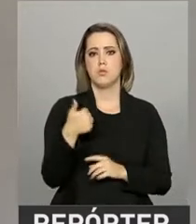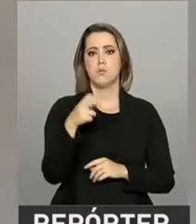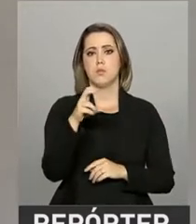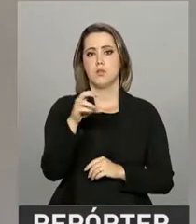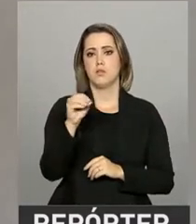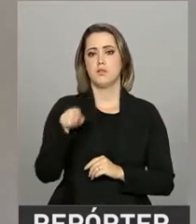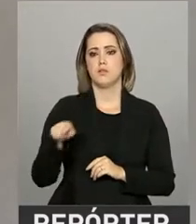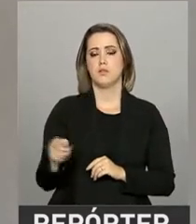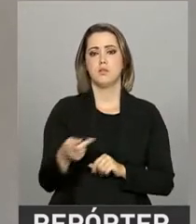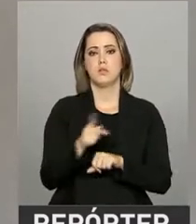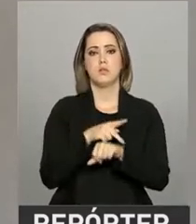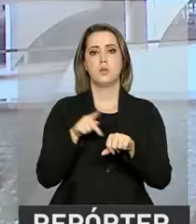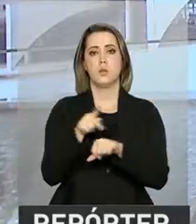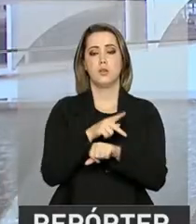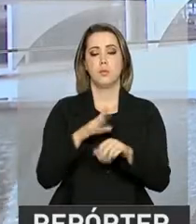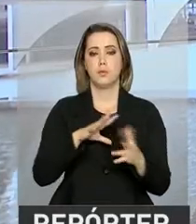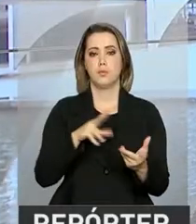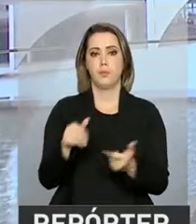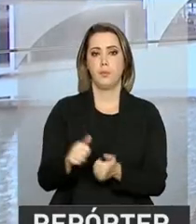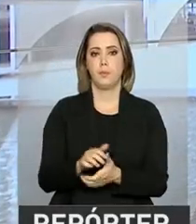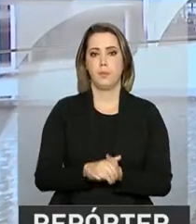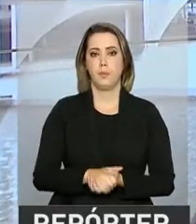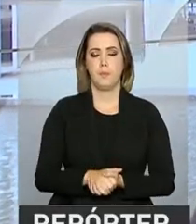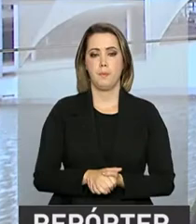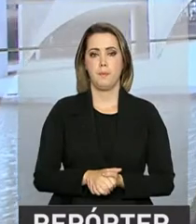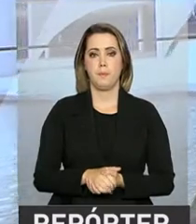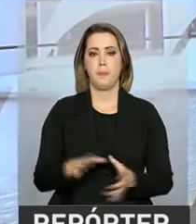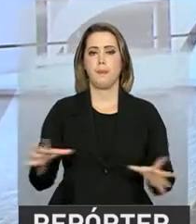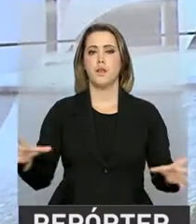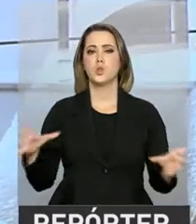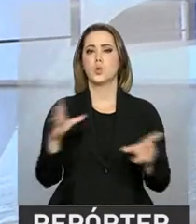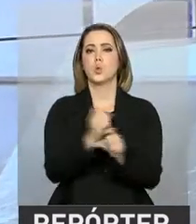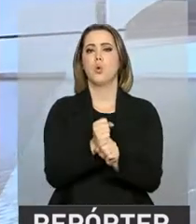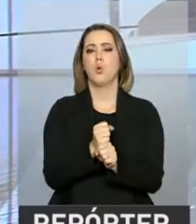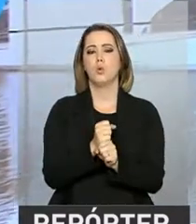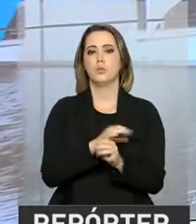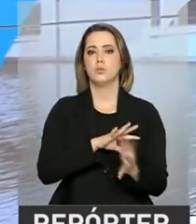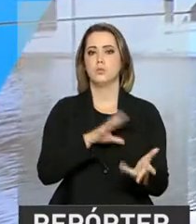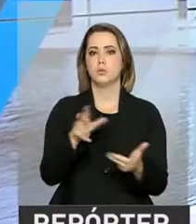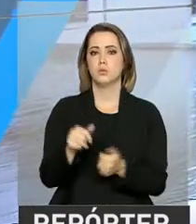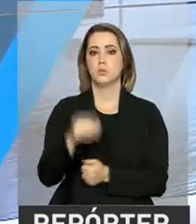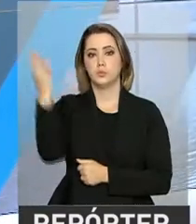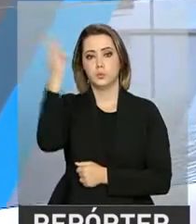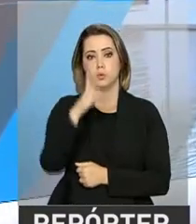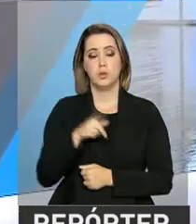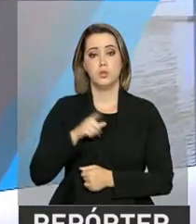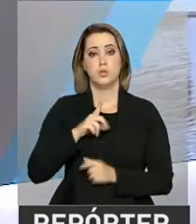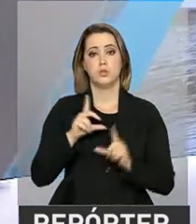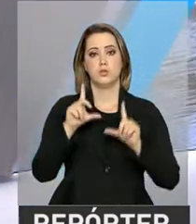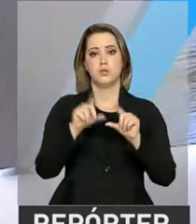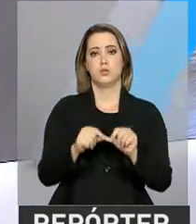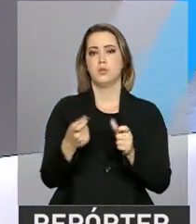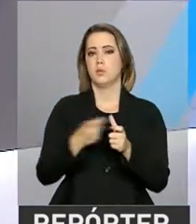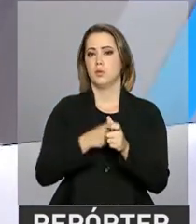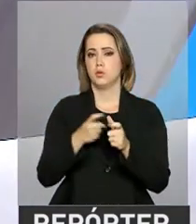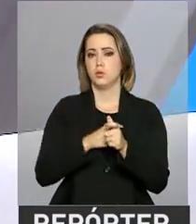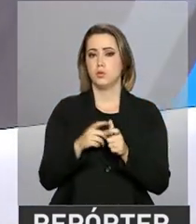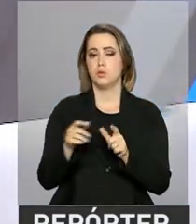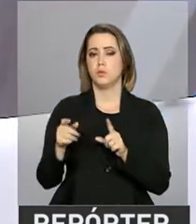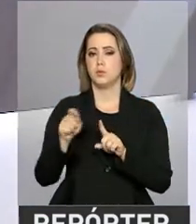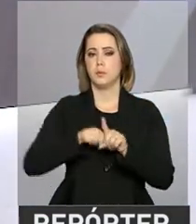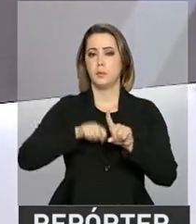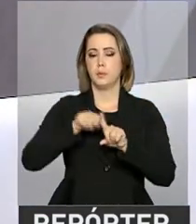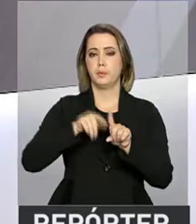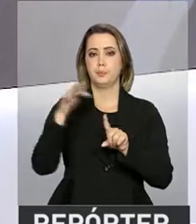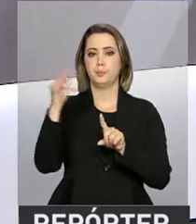150 países do mundo. As contas externas brasileiras tiveram o menor déficit para o mês de